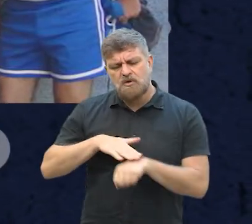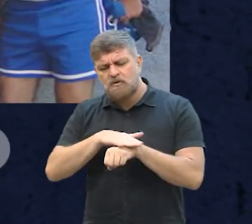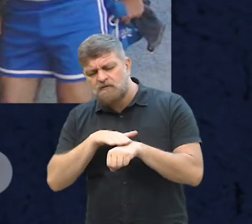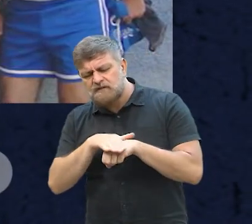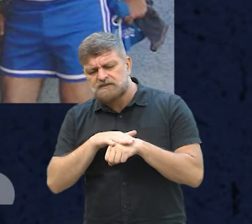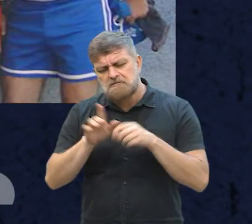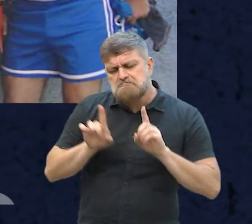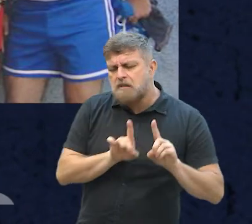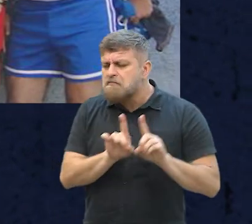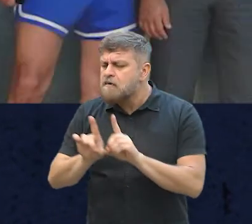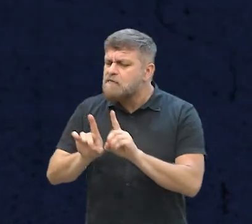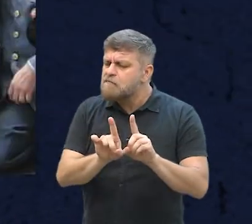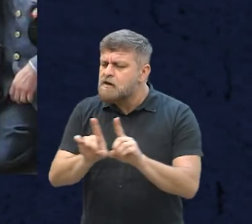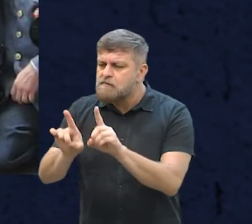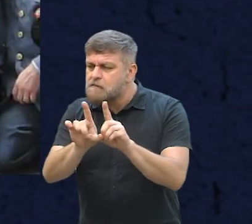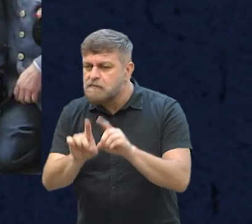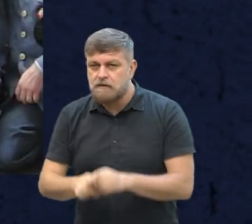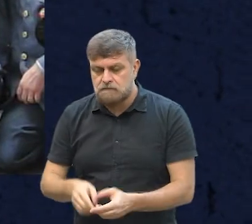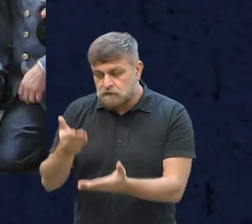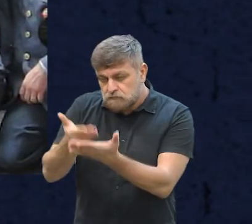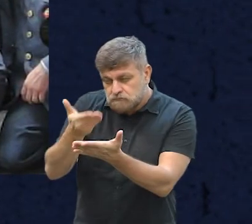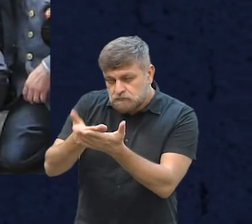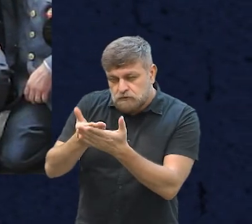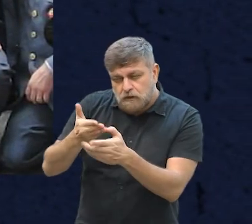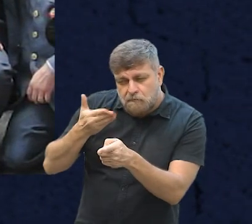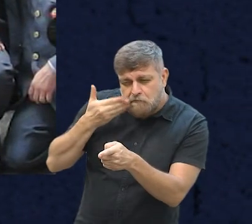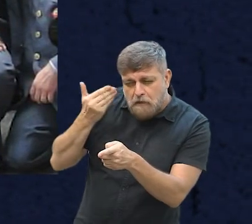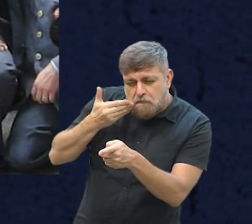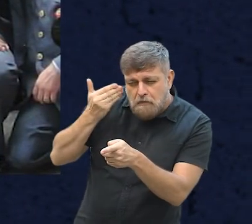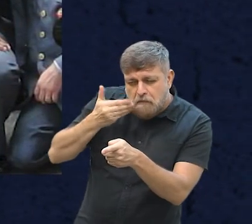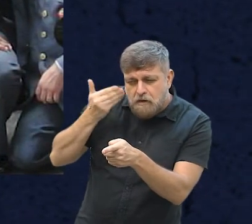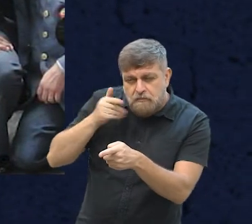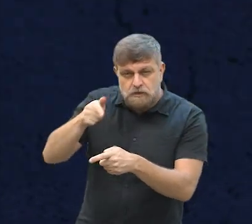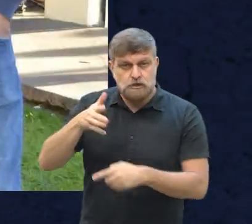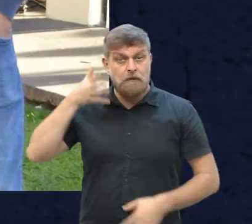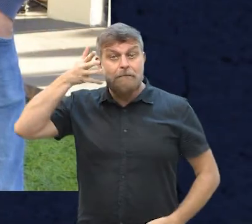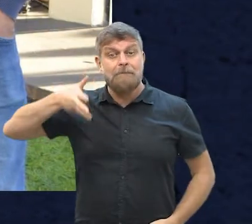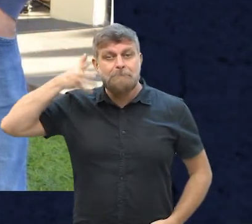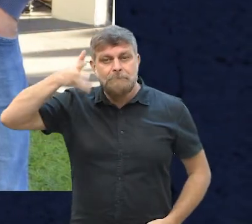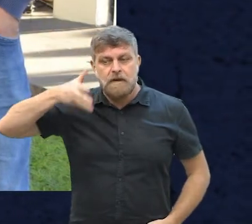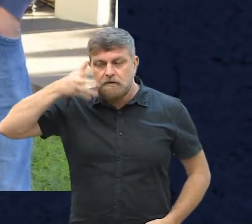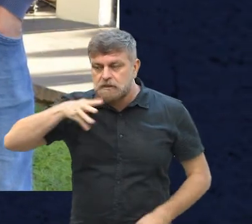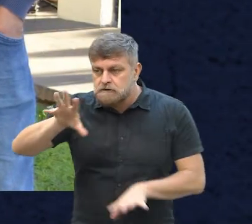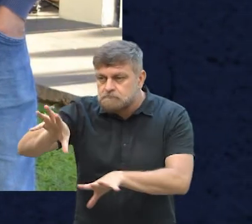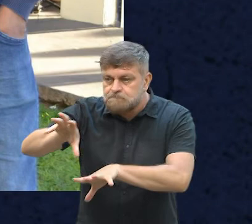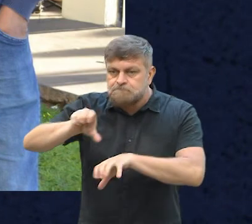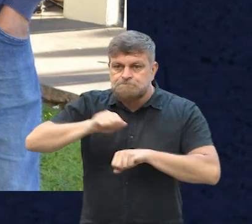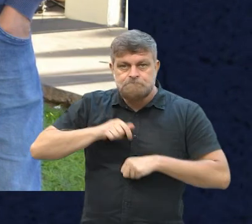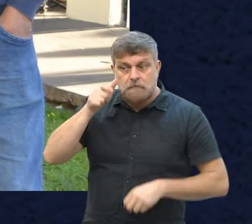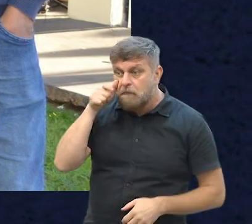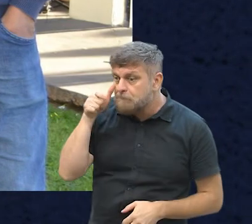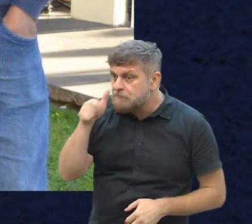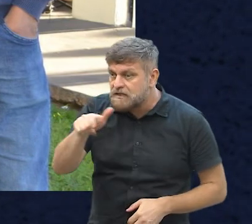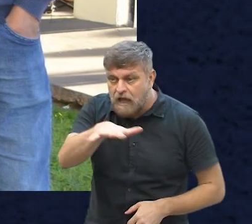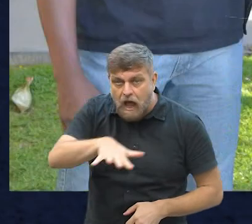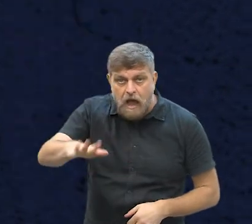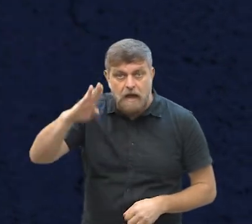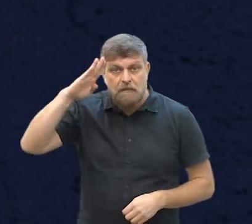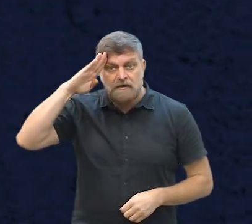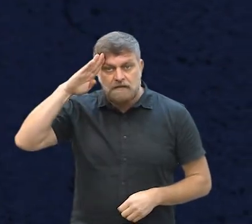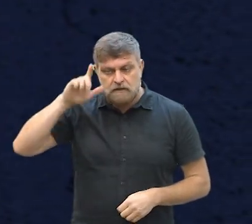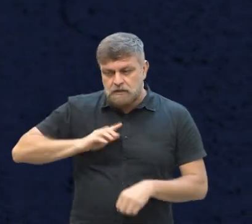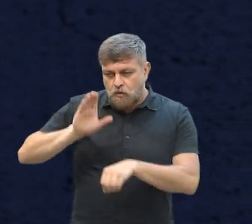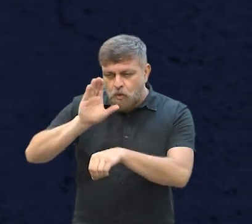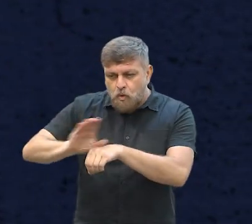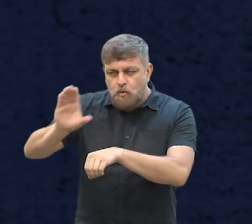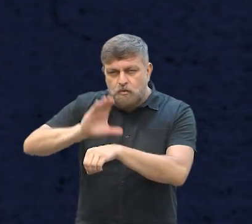eu conversei com ele, fui dar uma olhada numa aula, né, que eles faziam uma palestra, me interessei bastante pela carreira